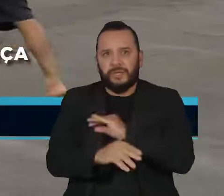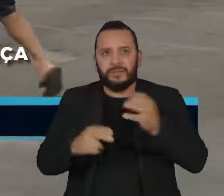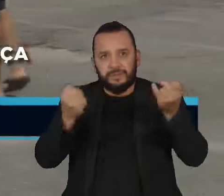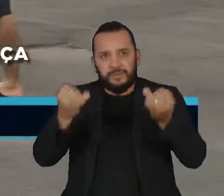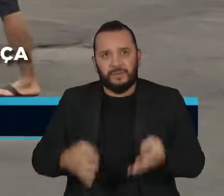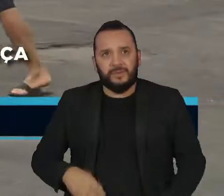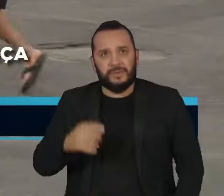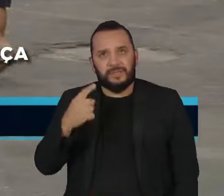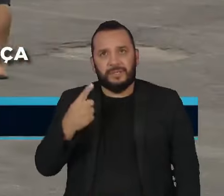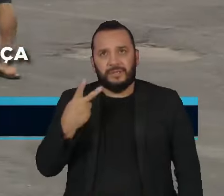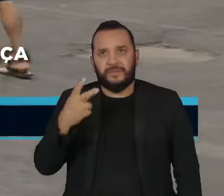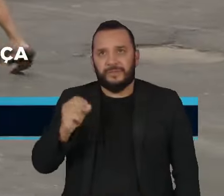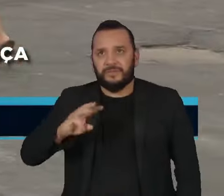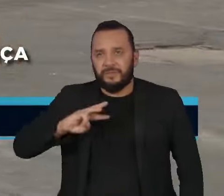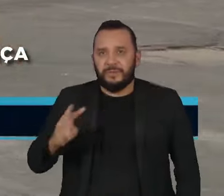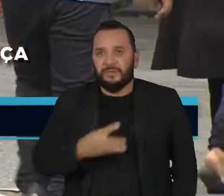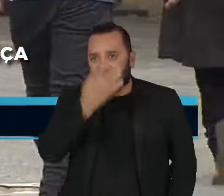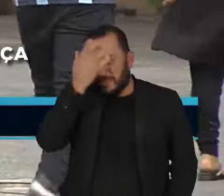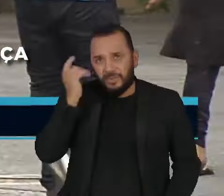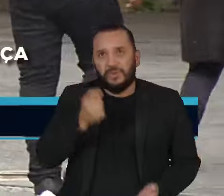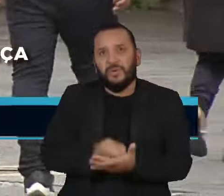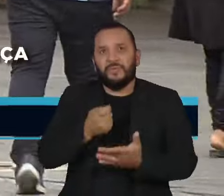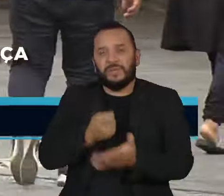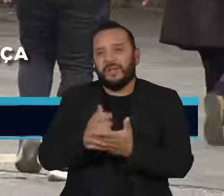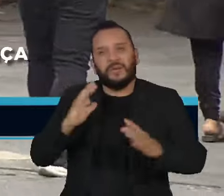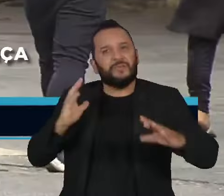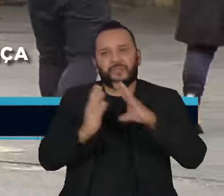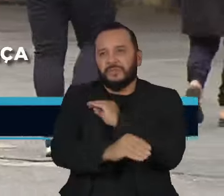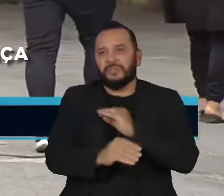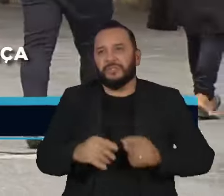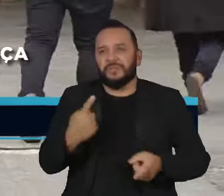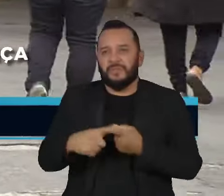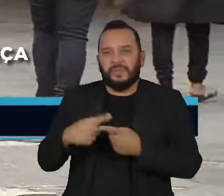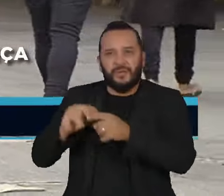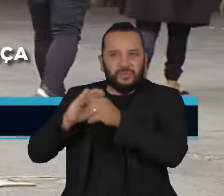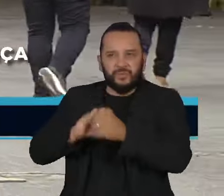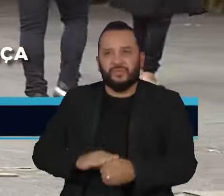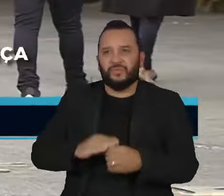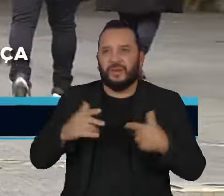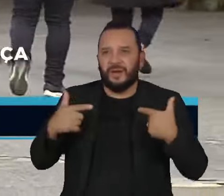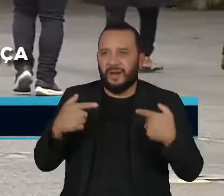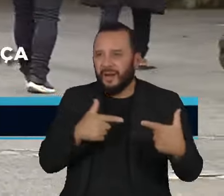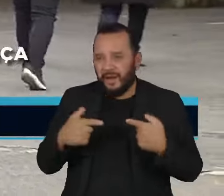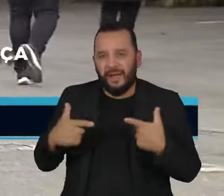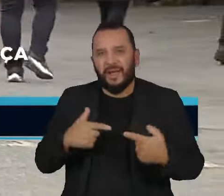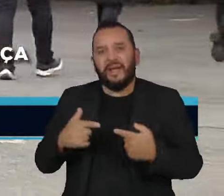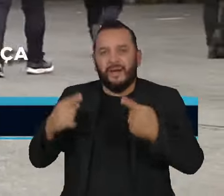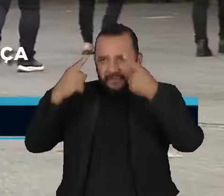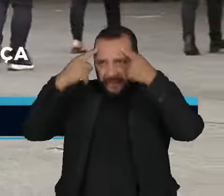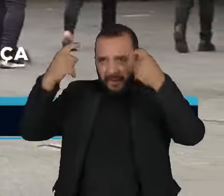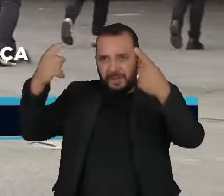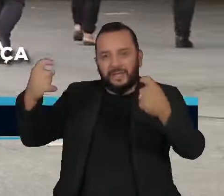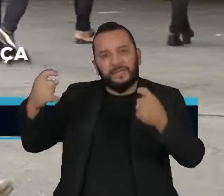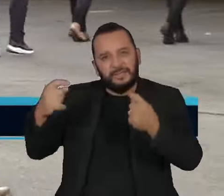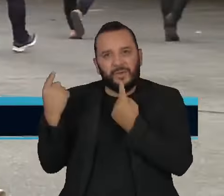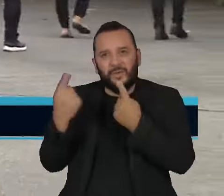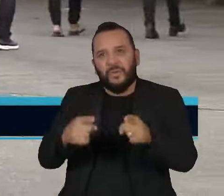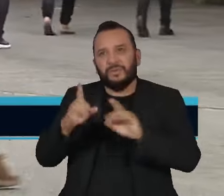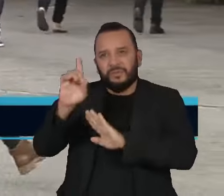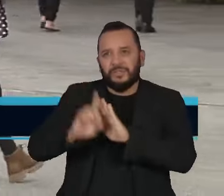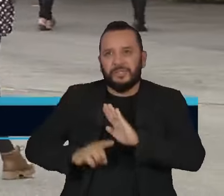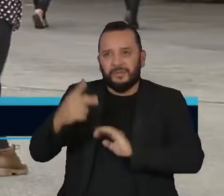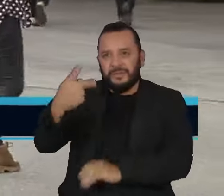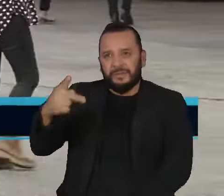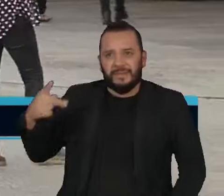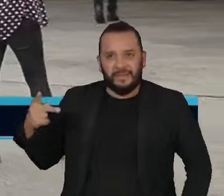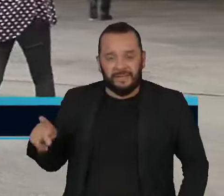milhões de pessoas foram deslocadas à força no mundo devido a perseguições, conflitos, violência e violação de direitos. É como se